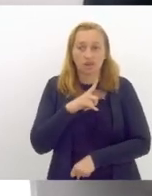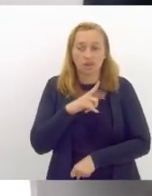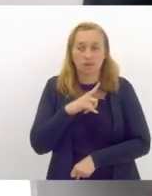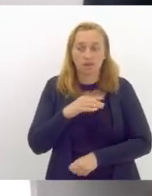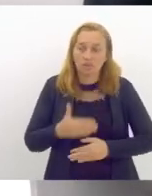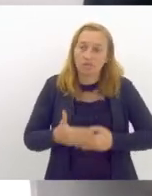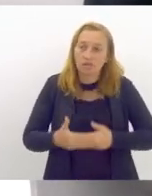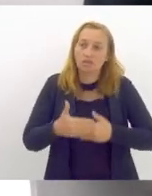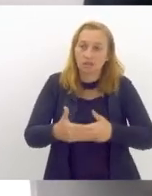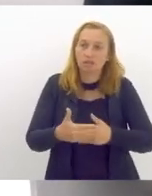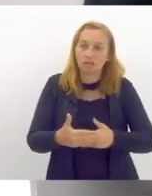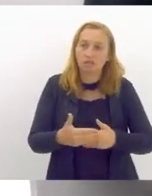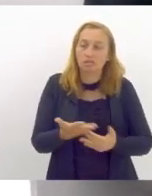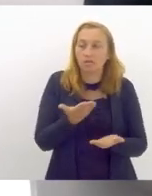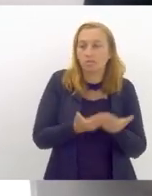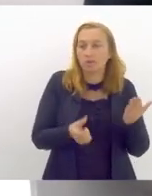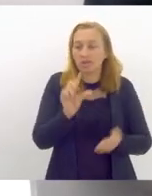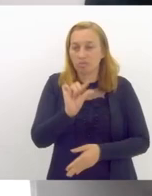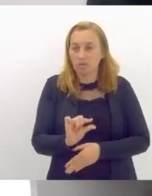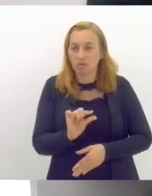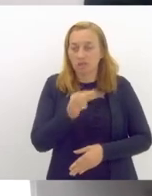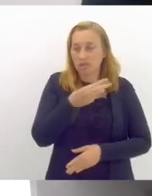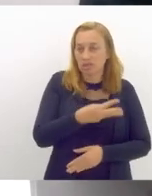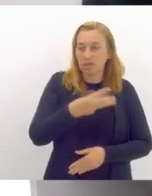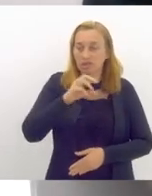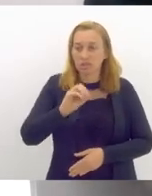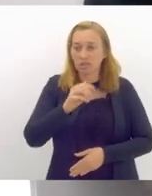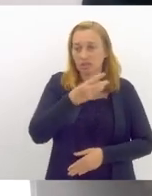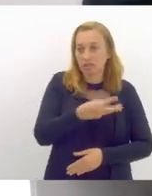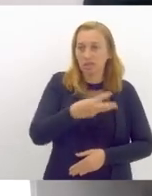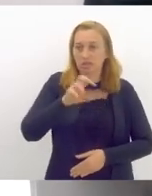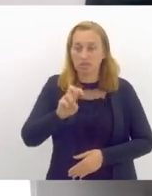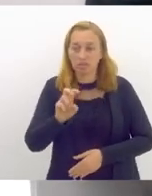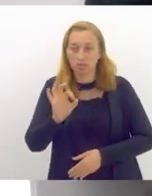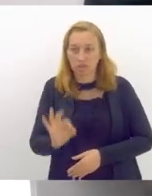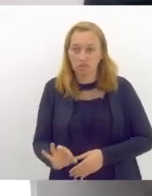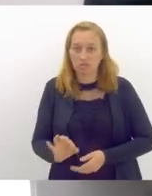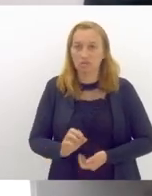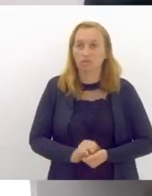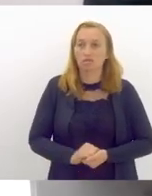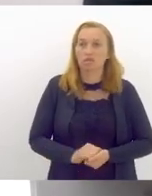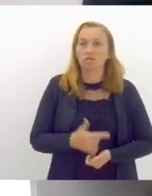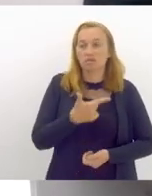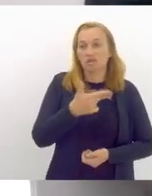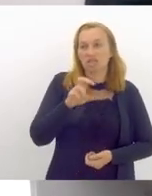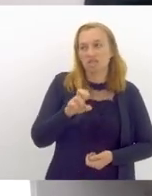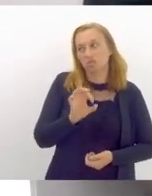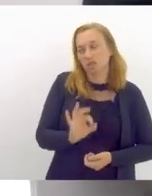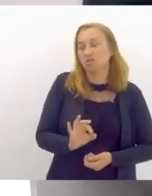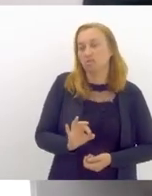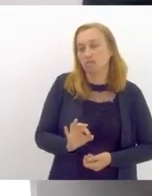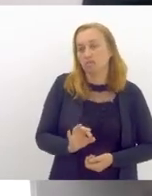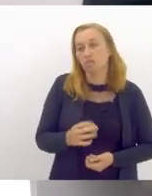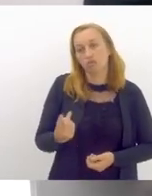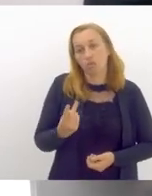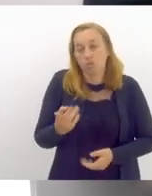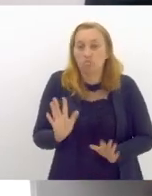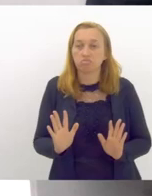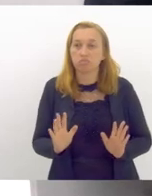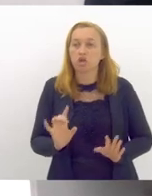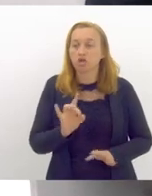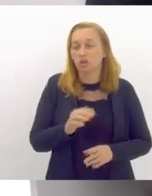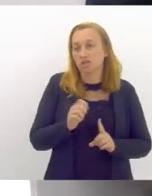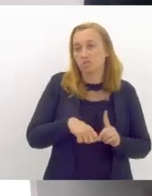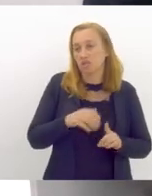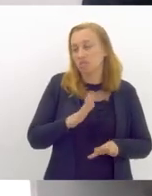avançar em uma perda menor de 30 a 35 25% o valor porque só